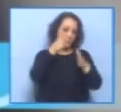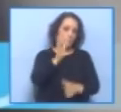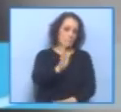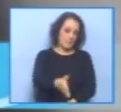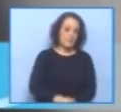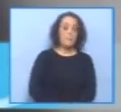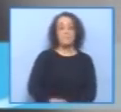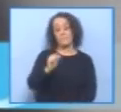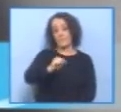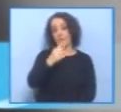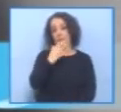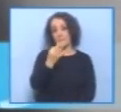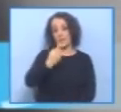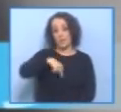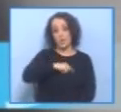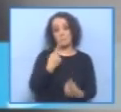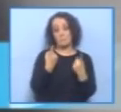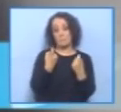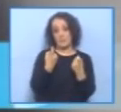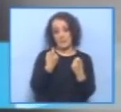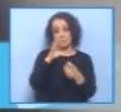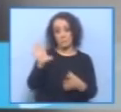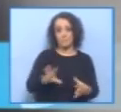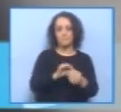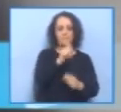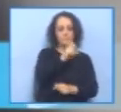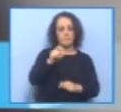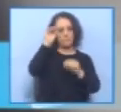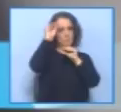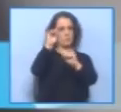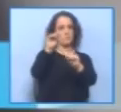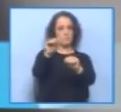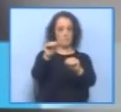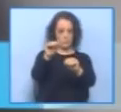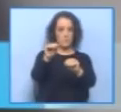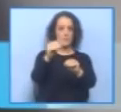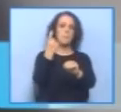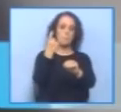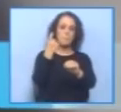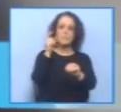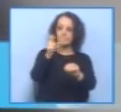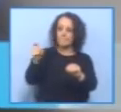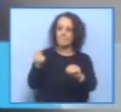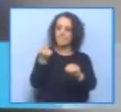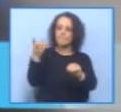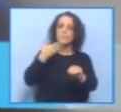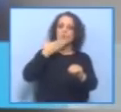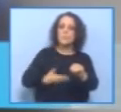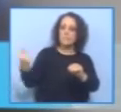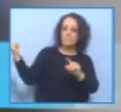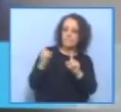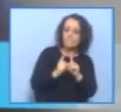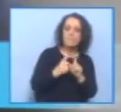nós precisamos aqui, ligado aos catequetas, precisamos da colaboração de alguns especialistas, terapeutas